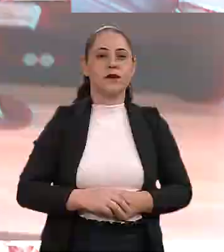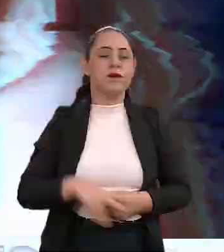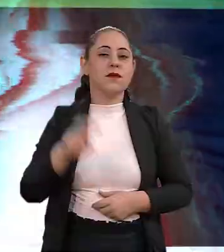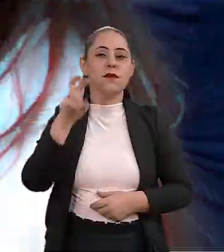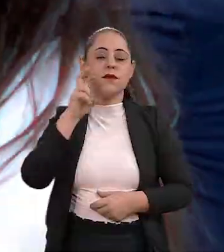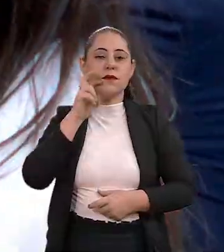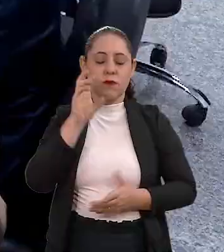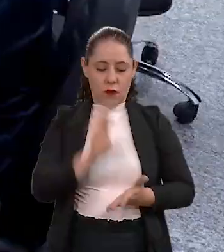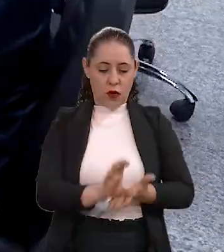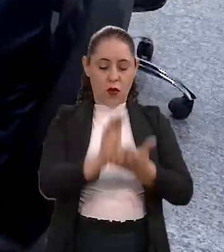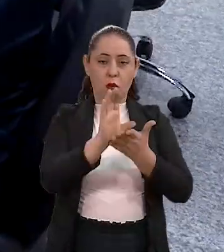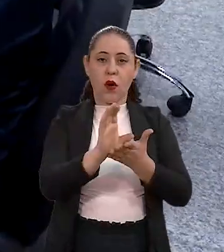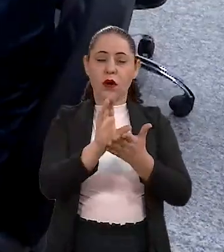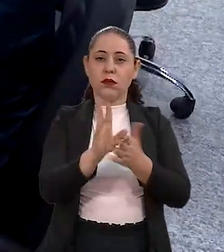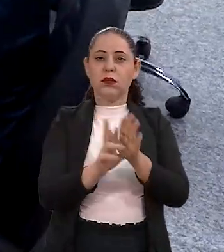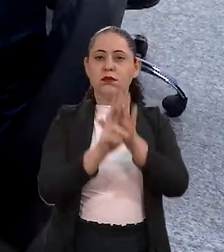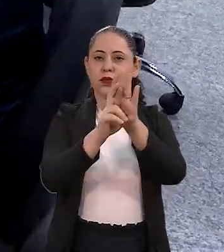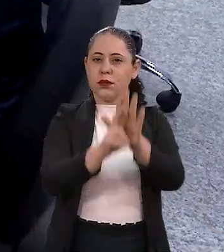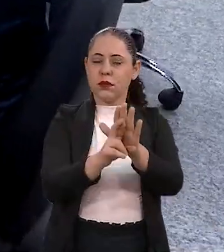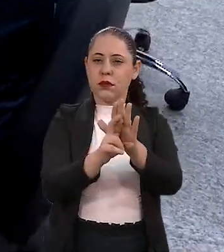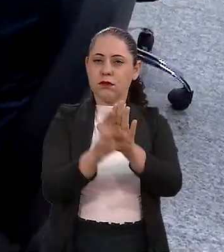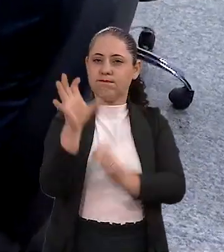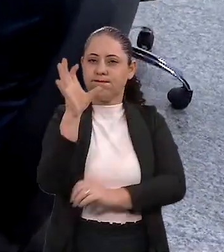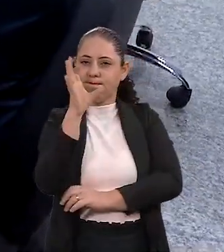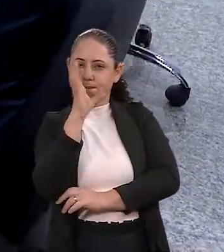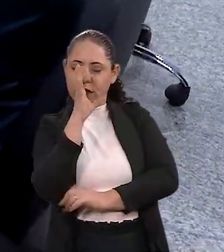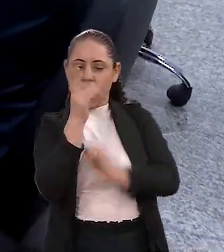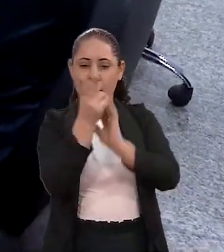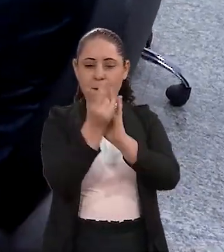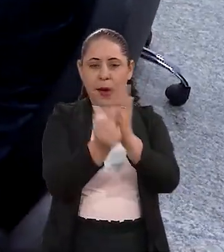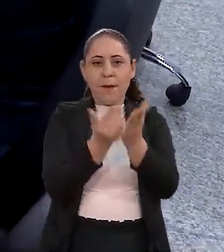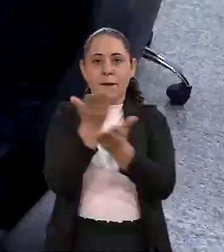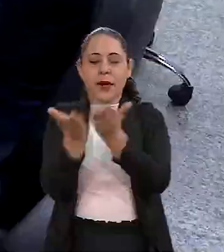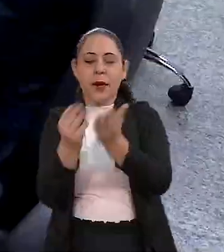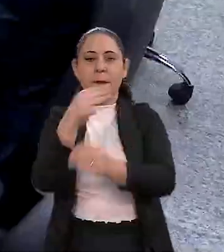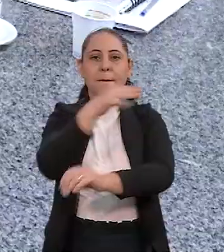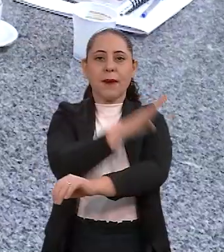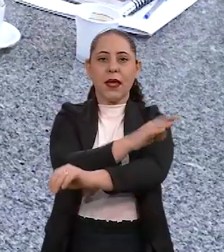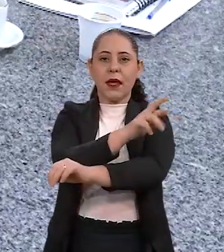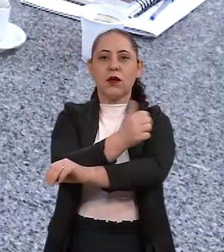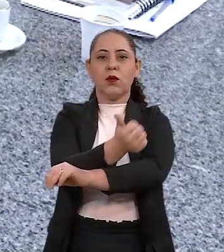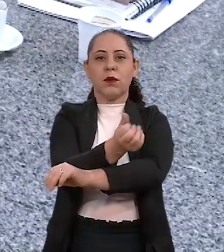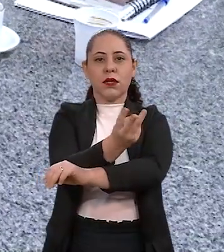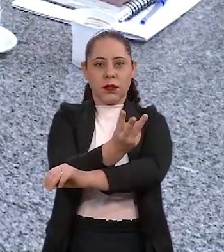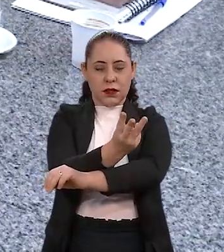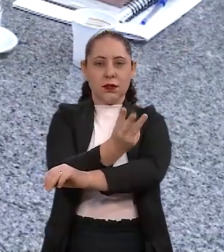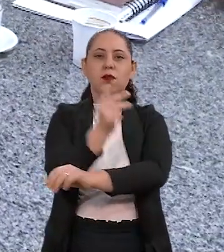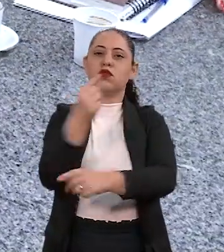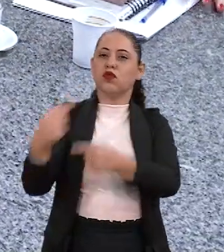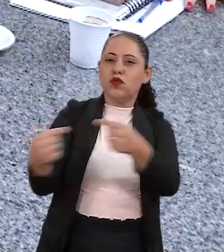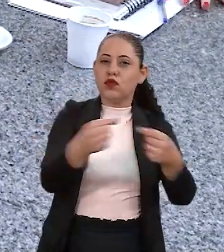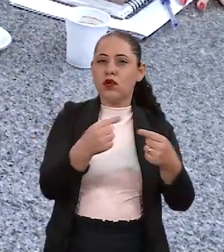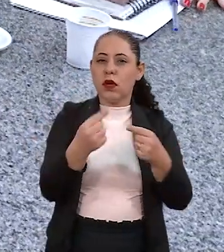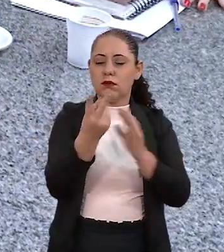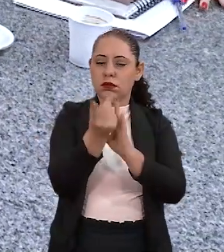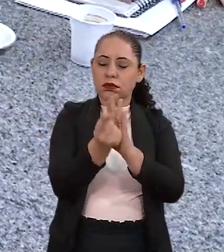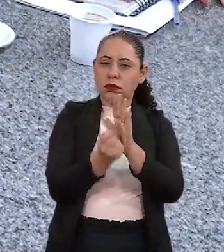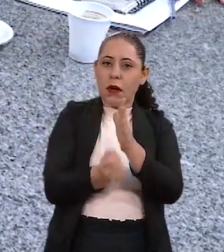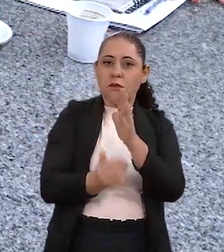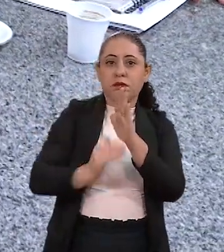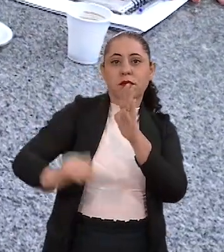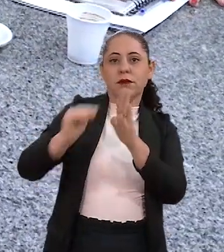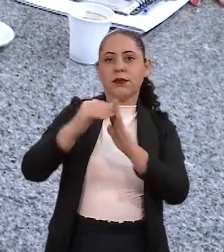sul-mato-grossenses. Na quinta-feira, a Comissão Temporária de Representação para Acompanhamento da Concessão da BR-163-MS se reuniu para